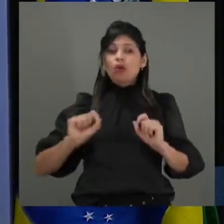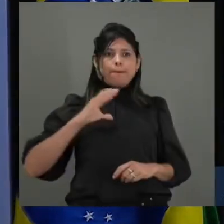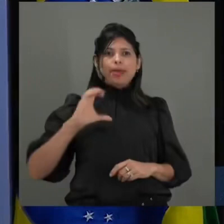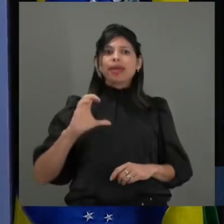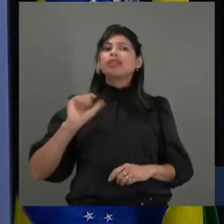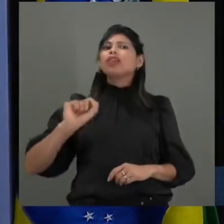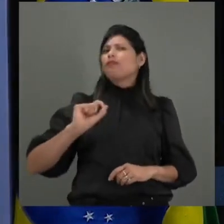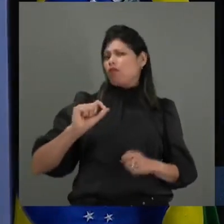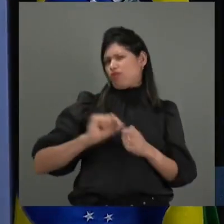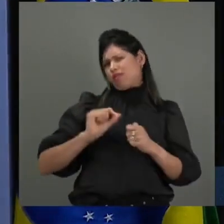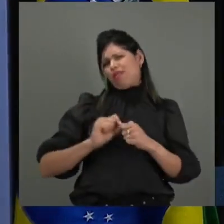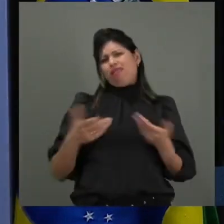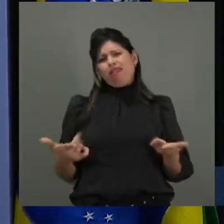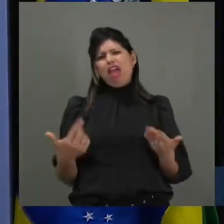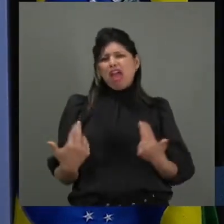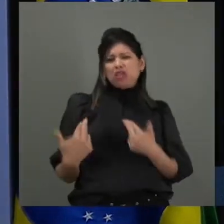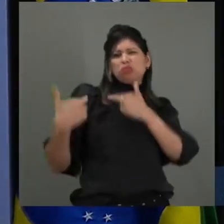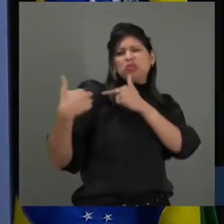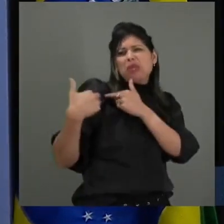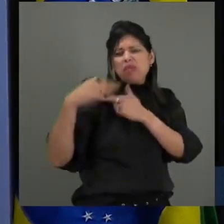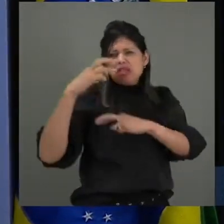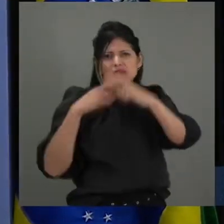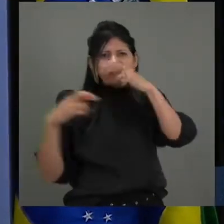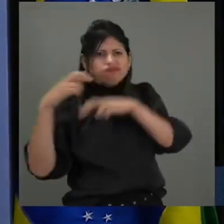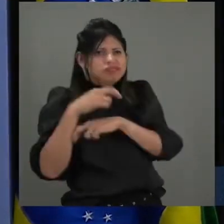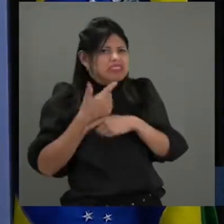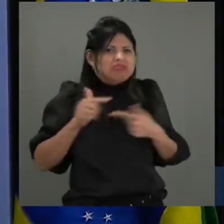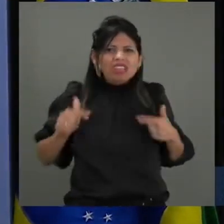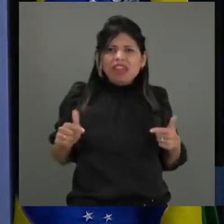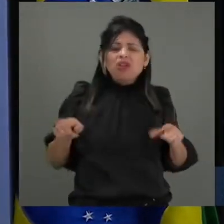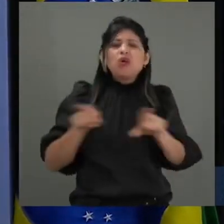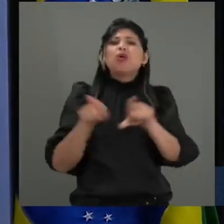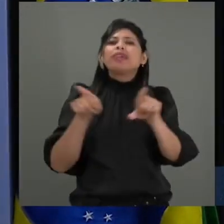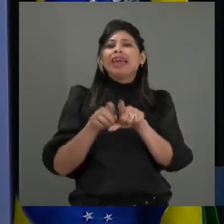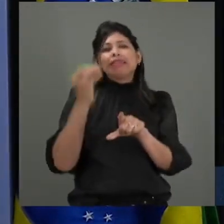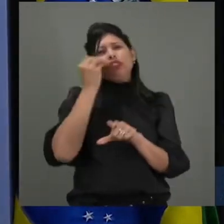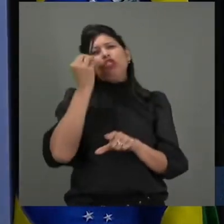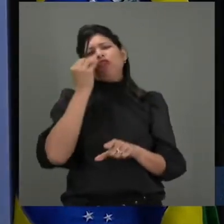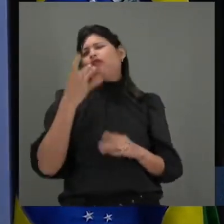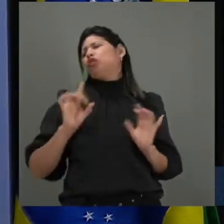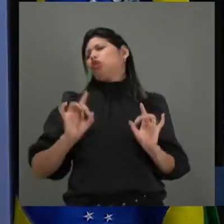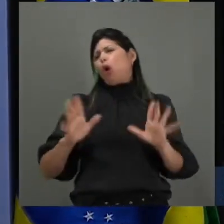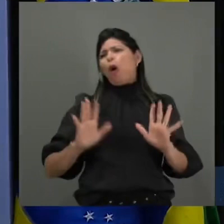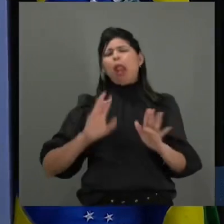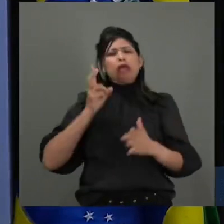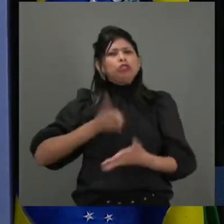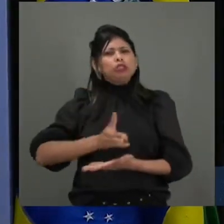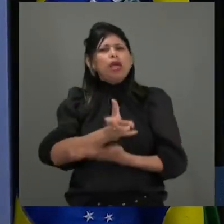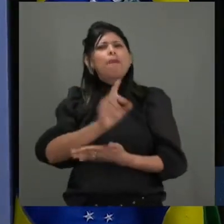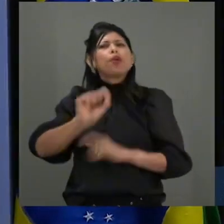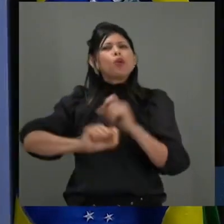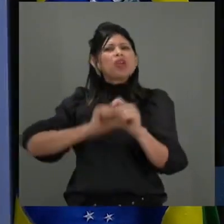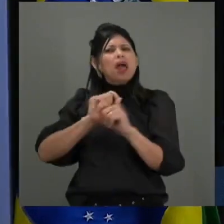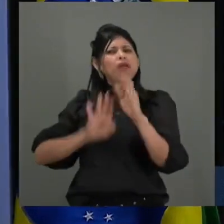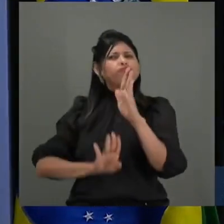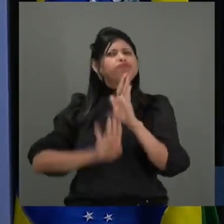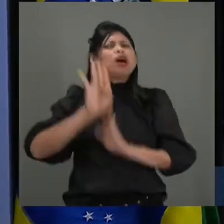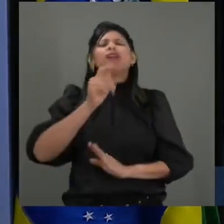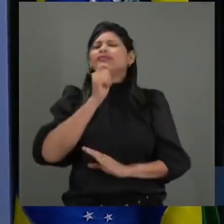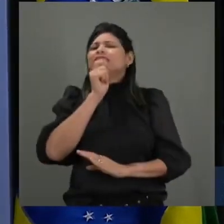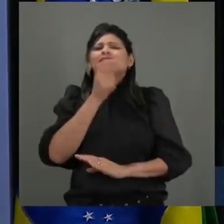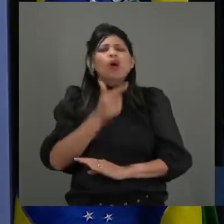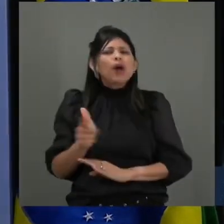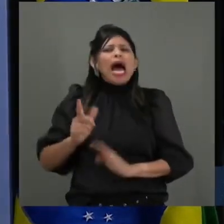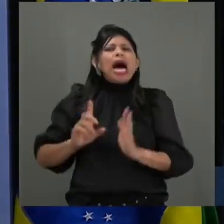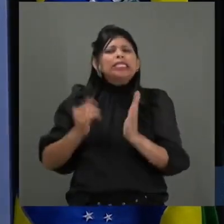erradas. Não tem responsabilidade fiscal e tem o discurso de neutralidade, mas ela aumenta brutalmente a já inaceitável